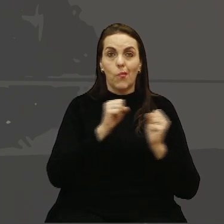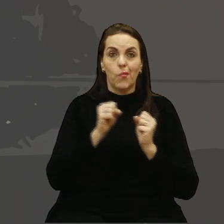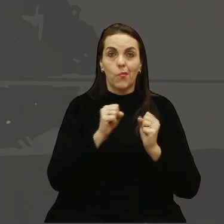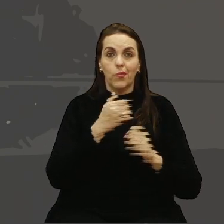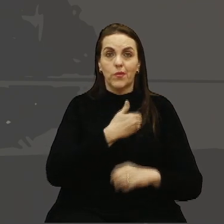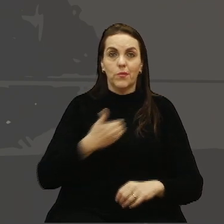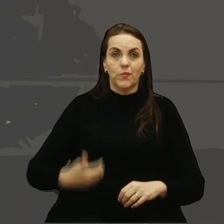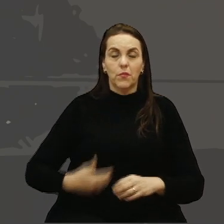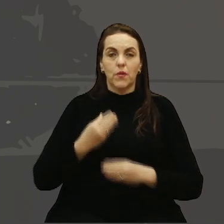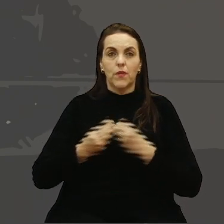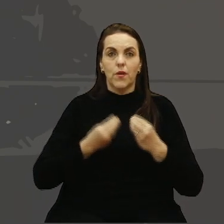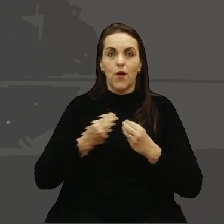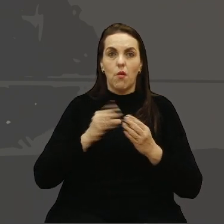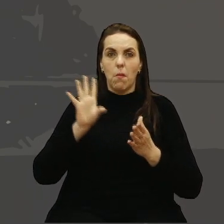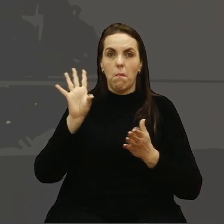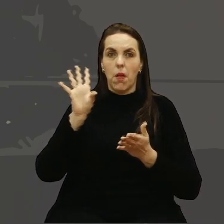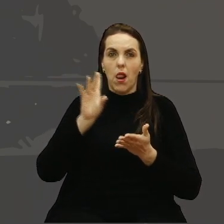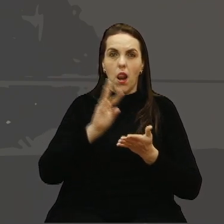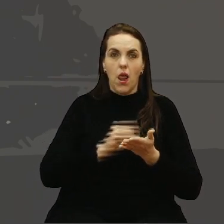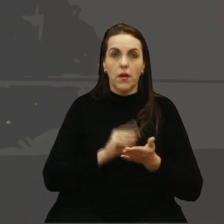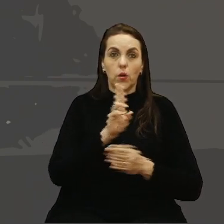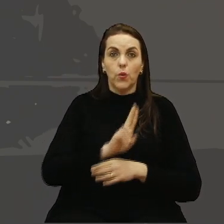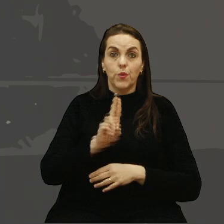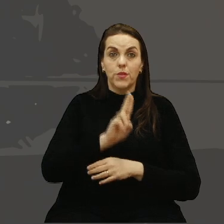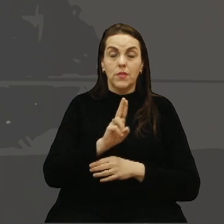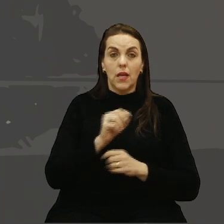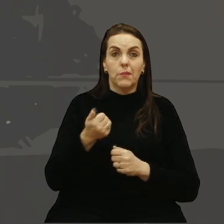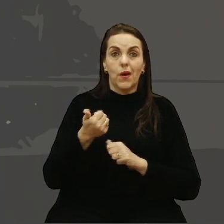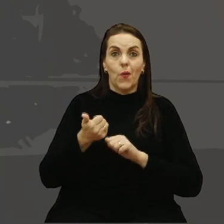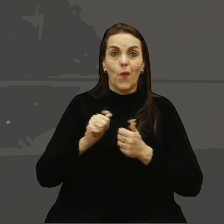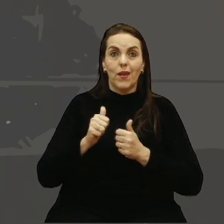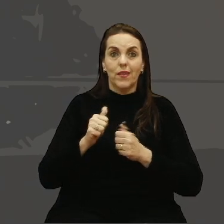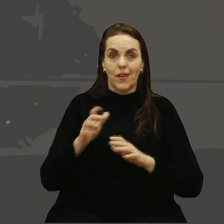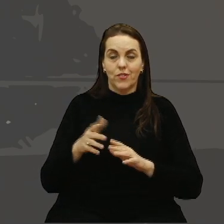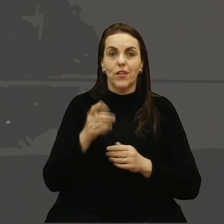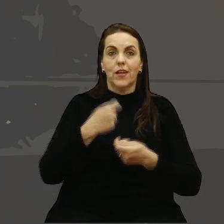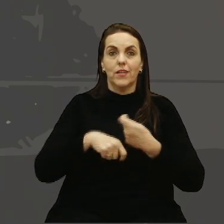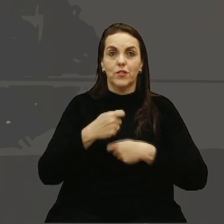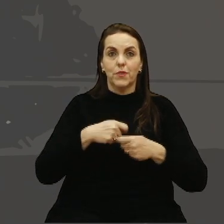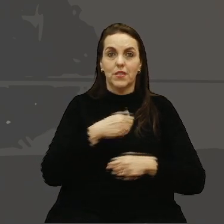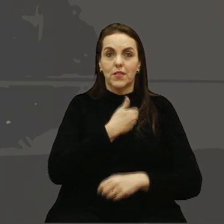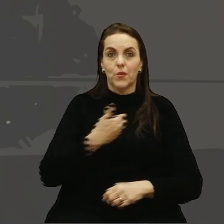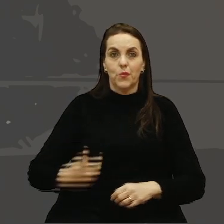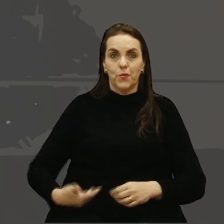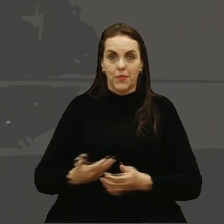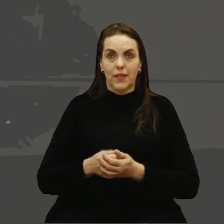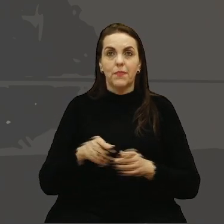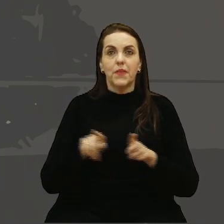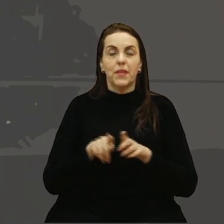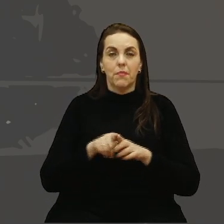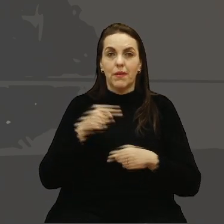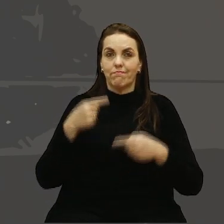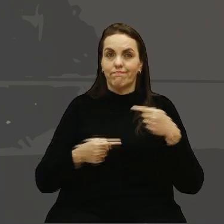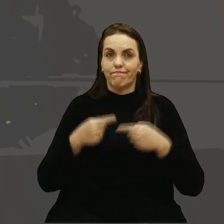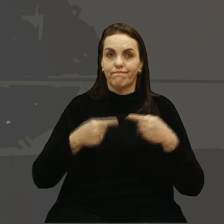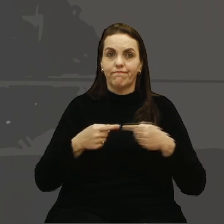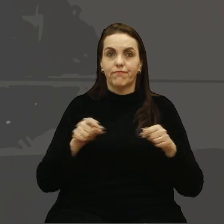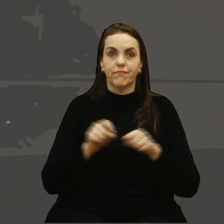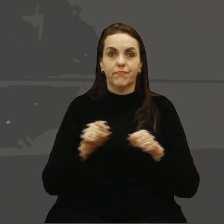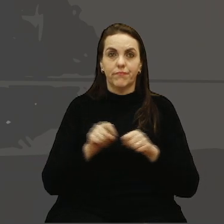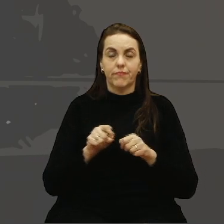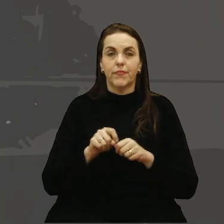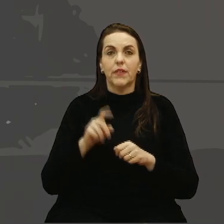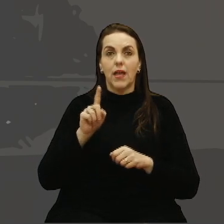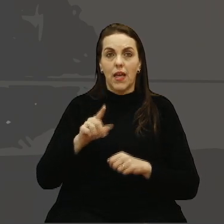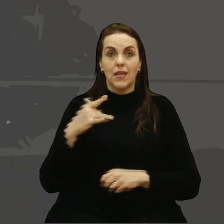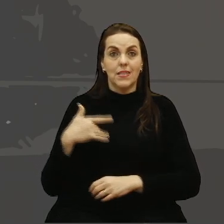público podem ser compilados, podem ser utilizados para qualificar a administração pública. Outro debate que a gente vem fazendo também é sobre a própria questão